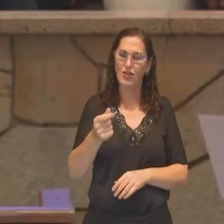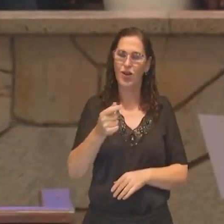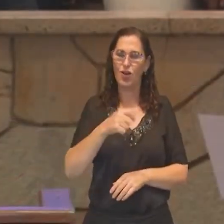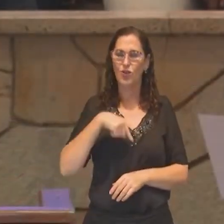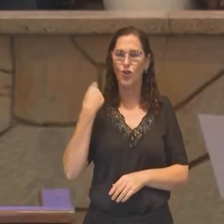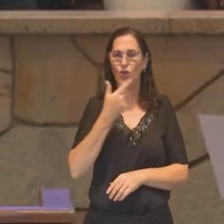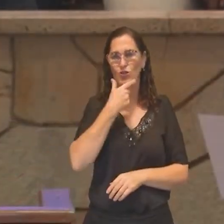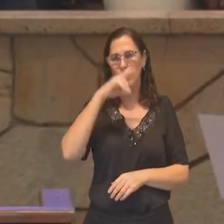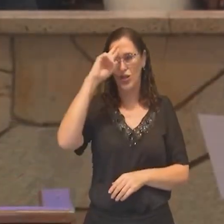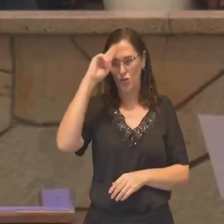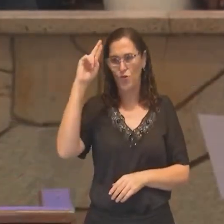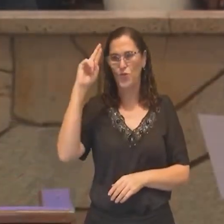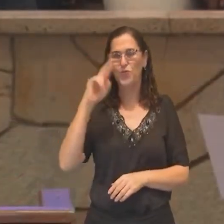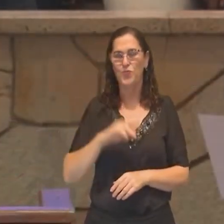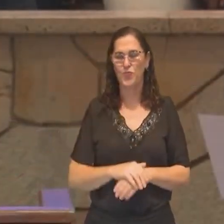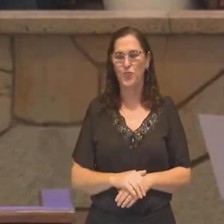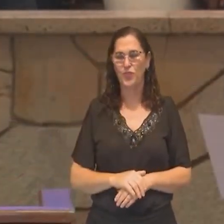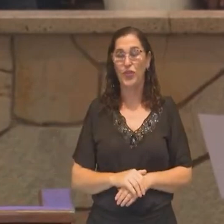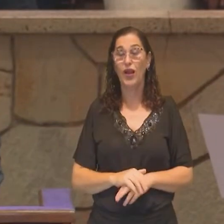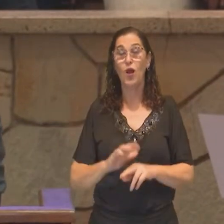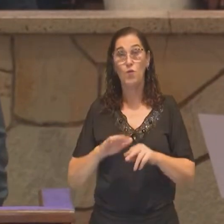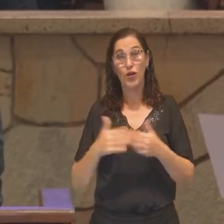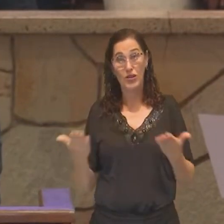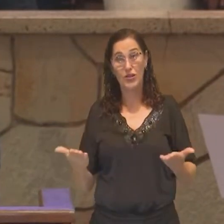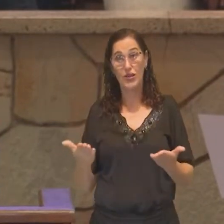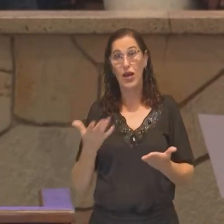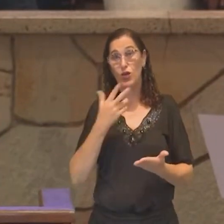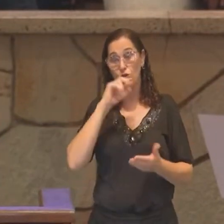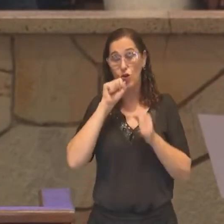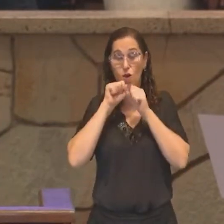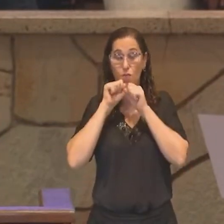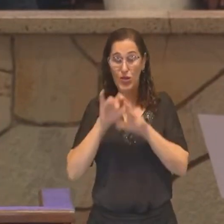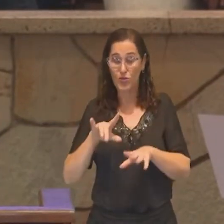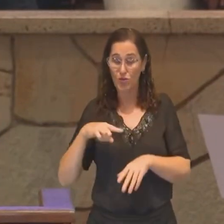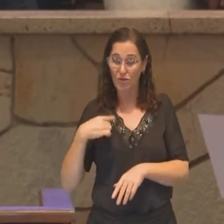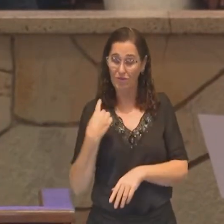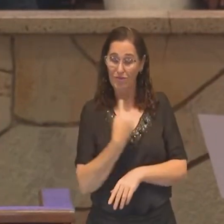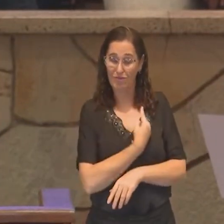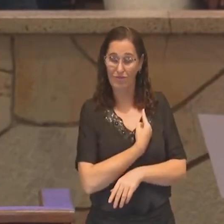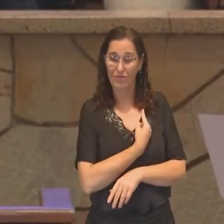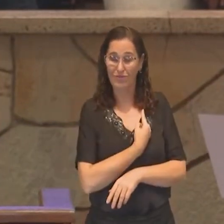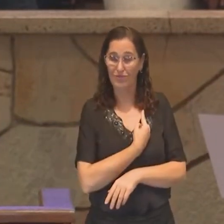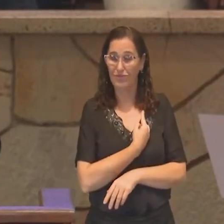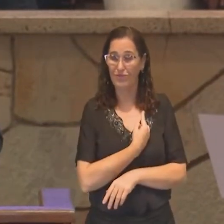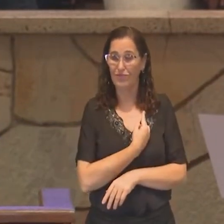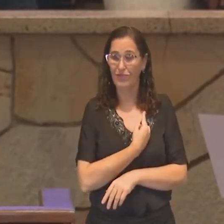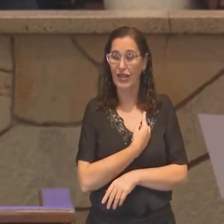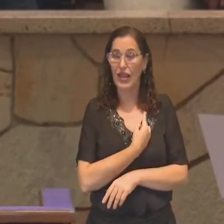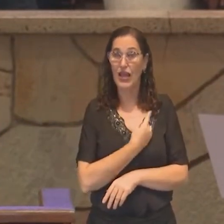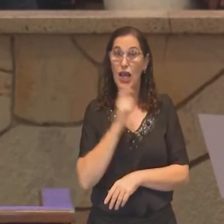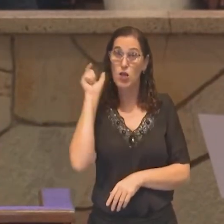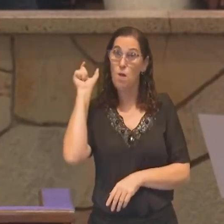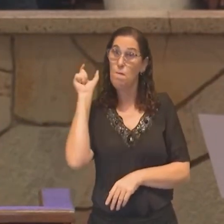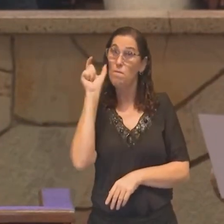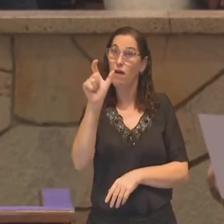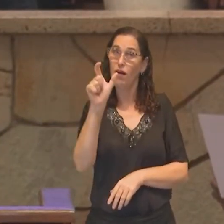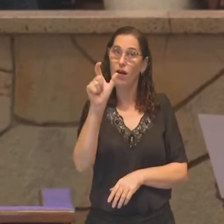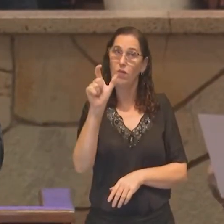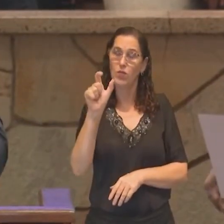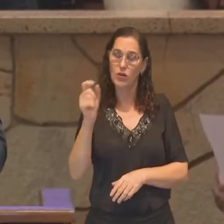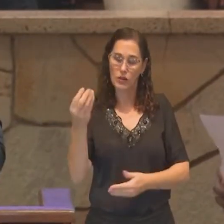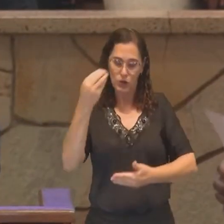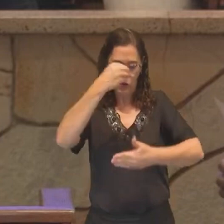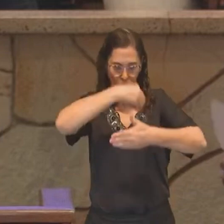nosso Senhor. Portanto, que assim o Senhor nos abençoe e que essa palavra possa